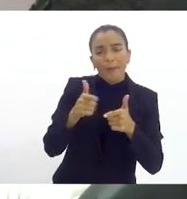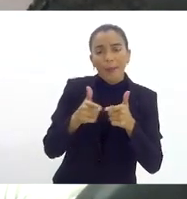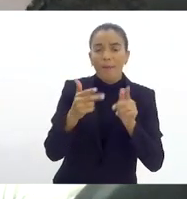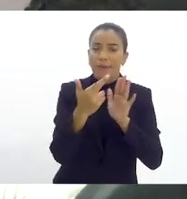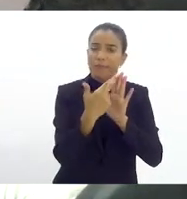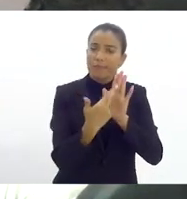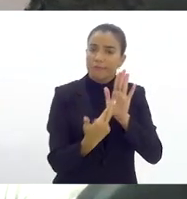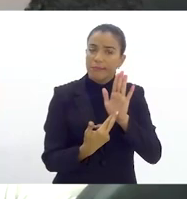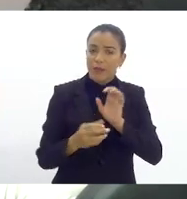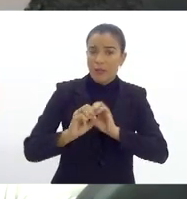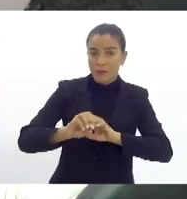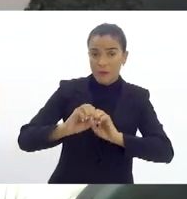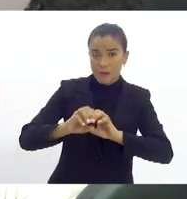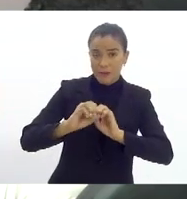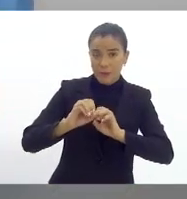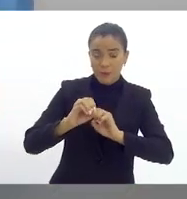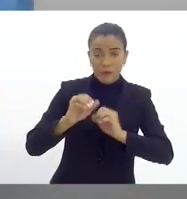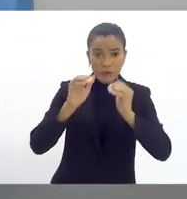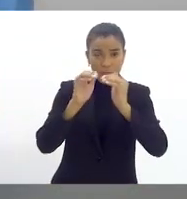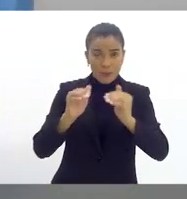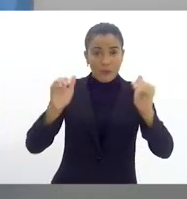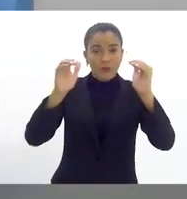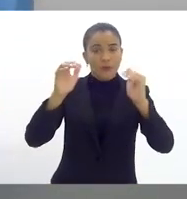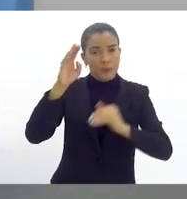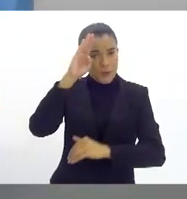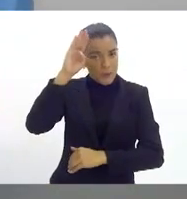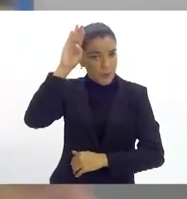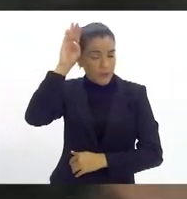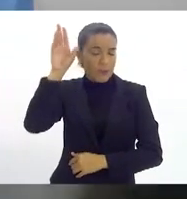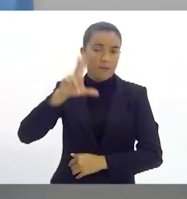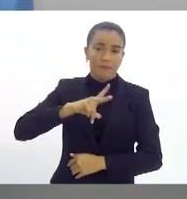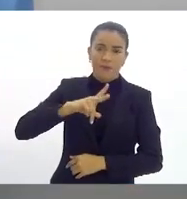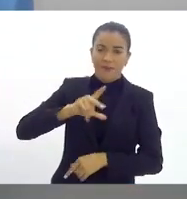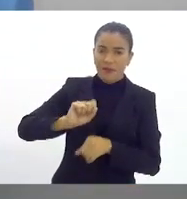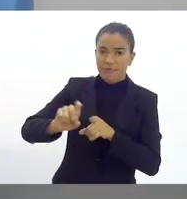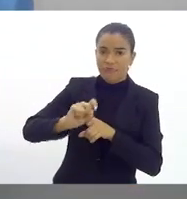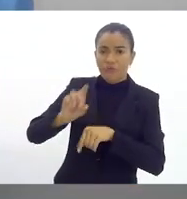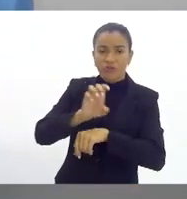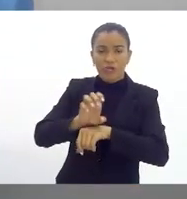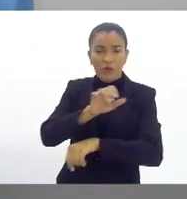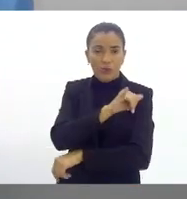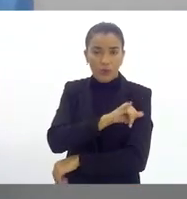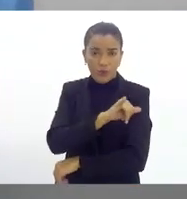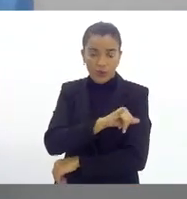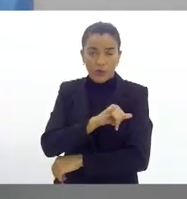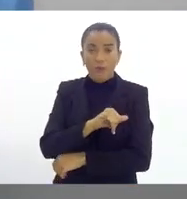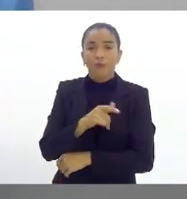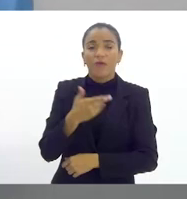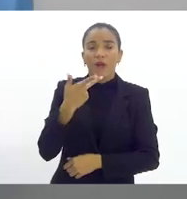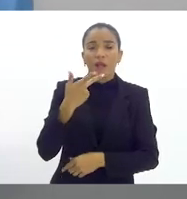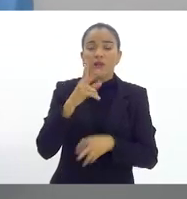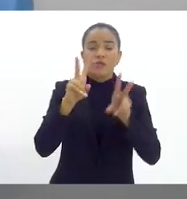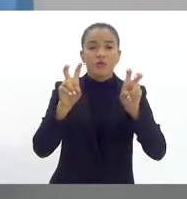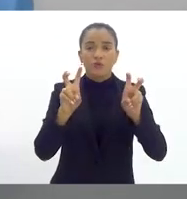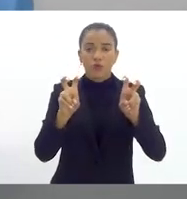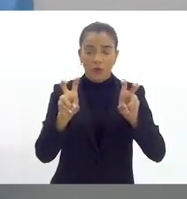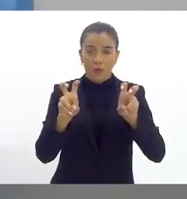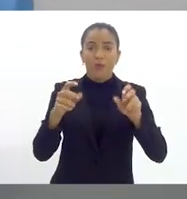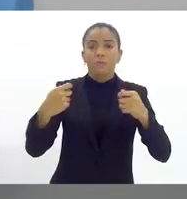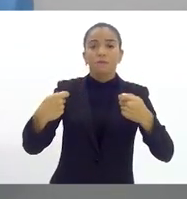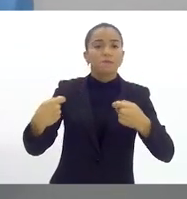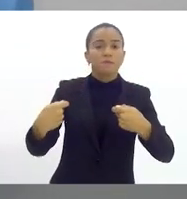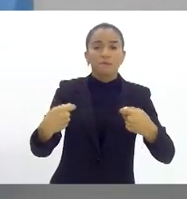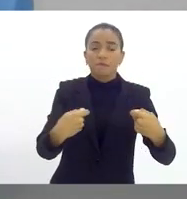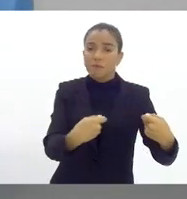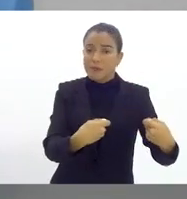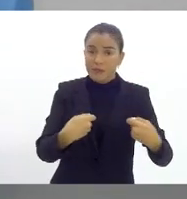Superior de Ensino privado aqui no estado do Rio de Janeiro para falar sobre isso gente precisa